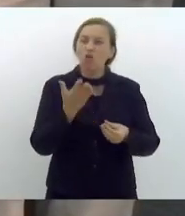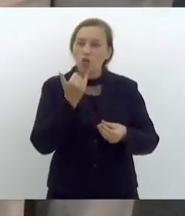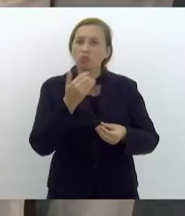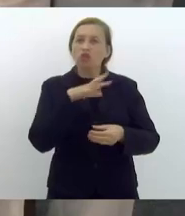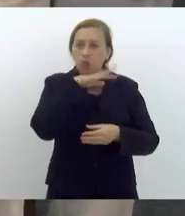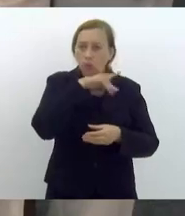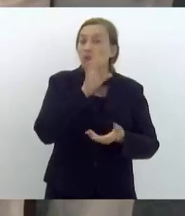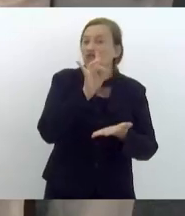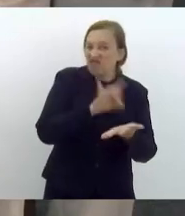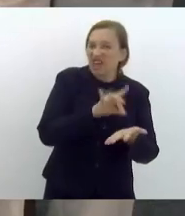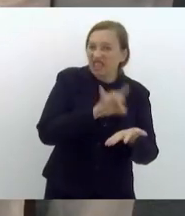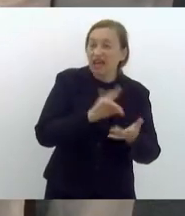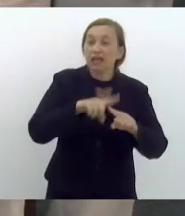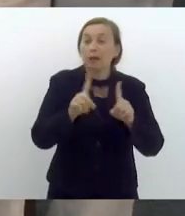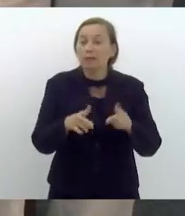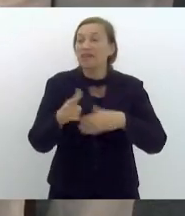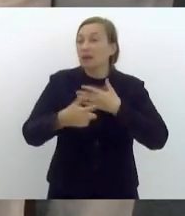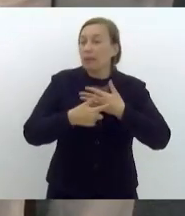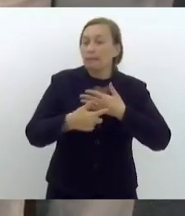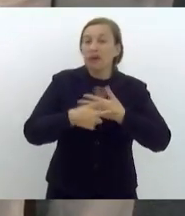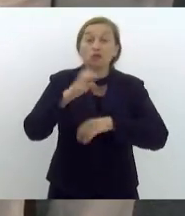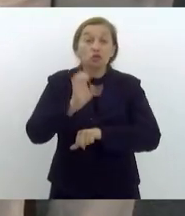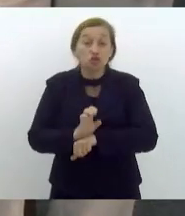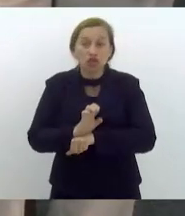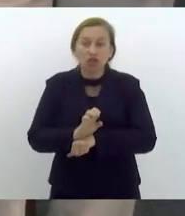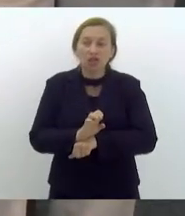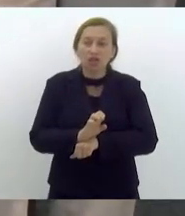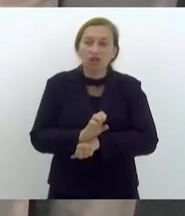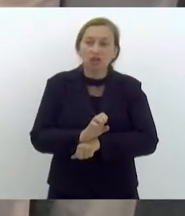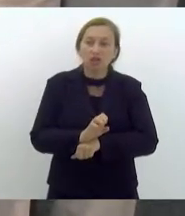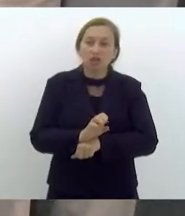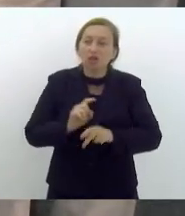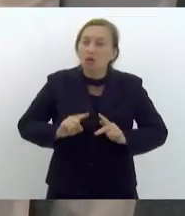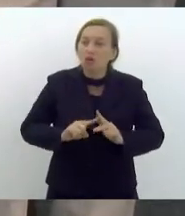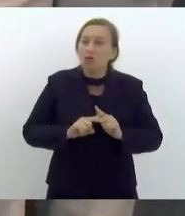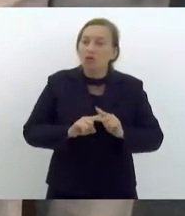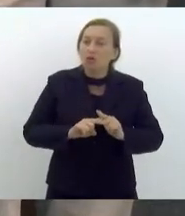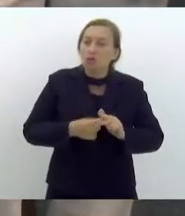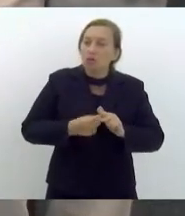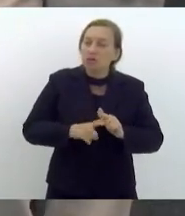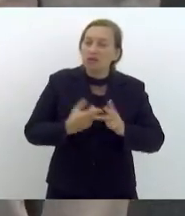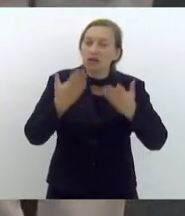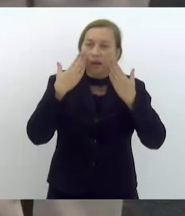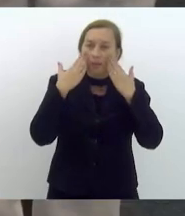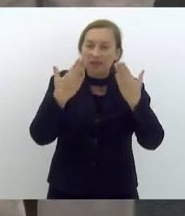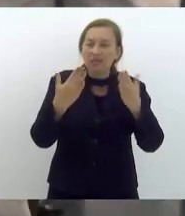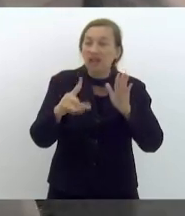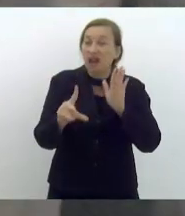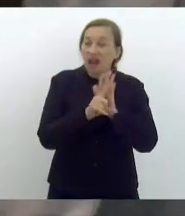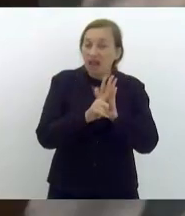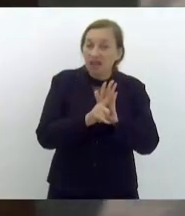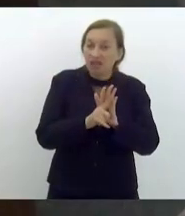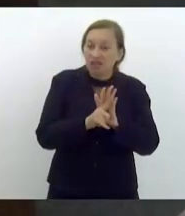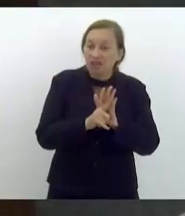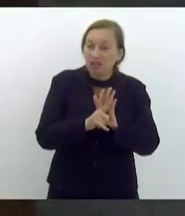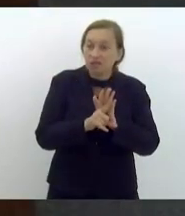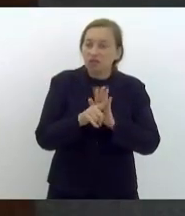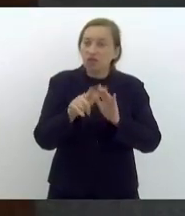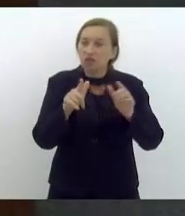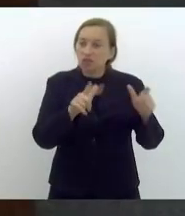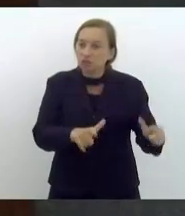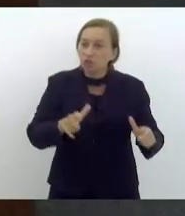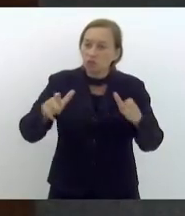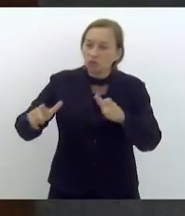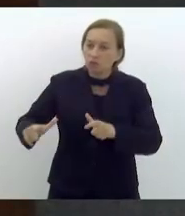É verdade mas é papel do estado regulamentar e apresentar leis para que no espaço